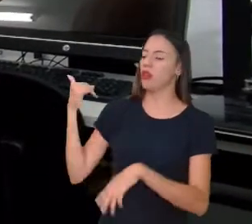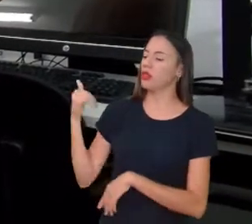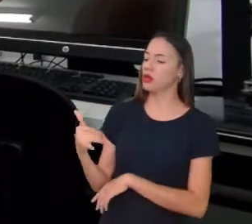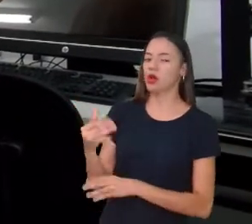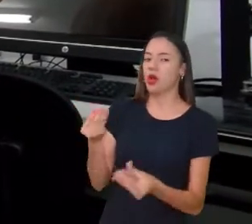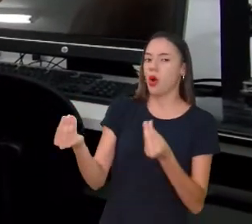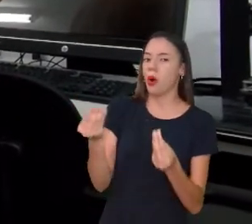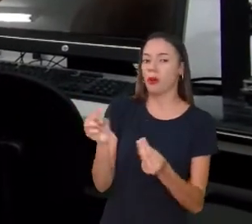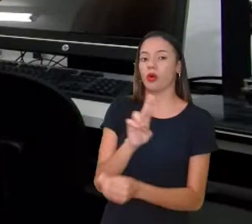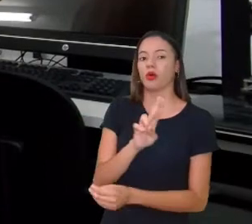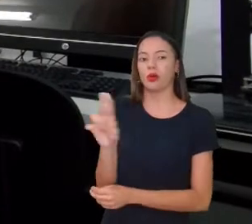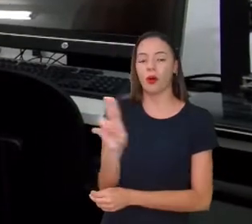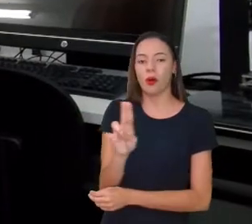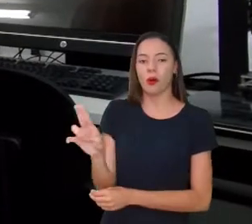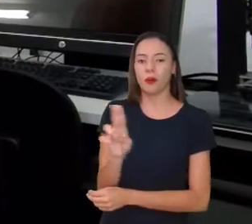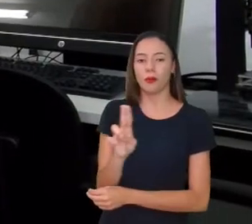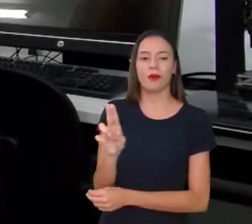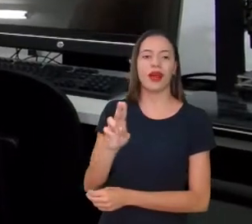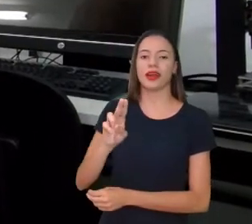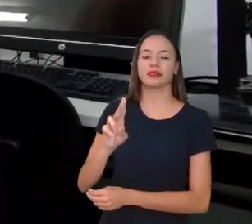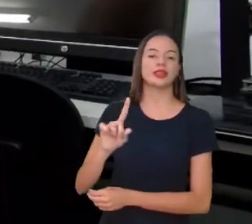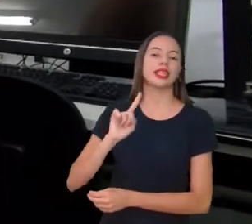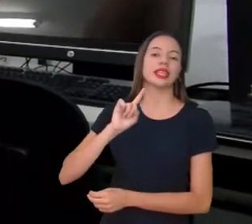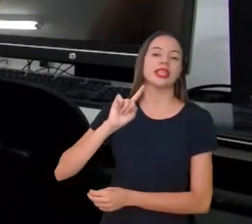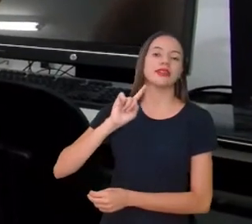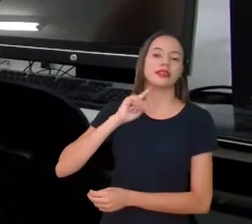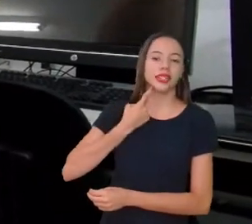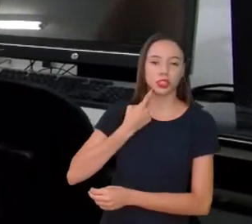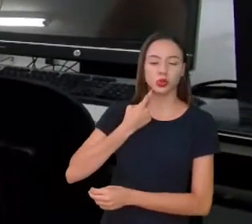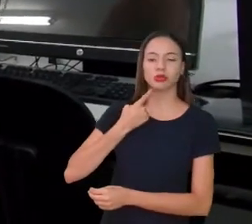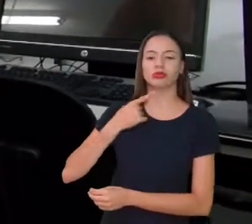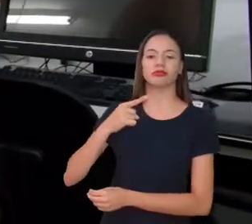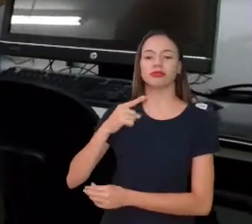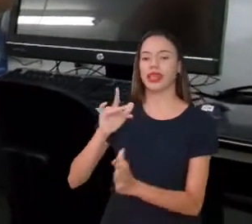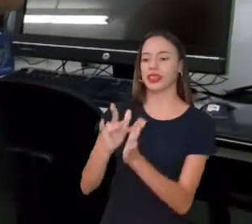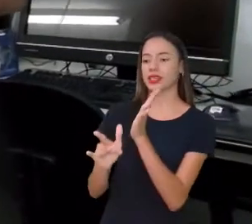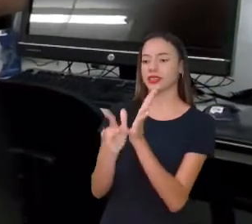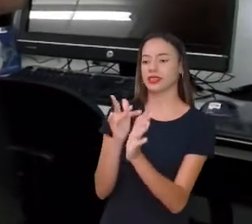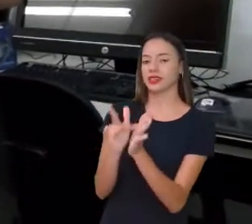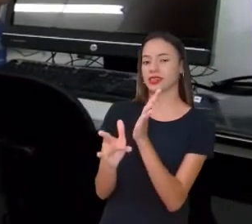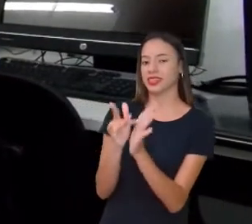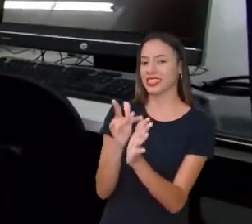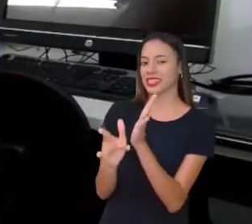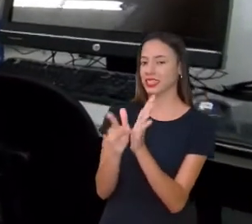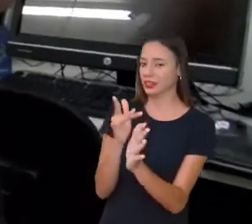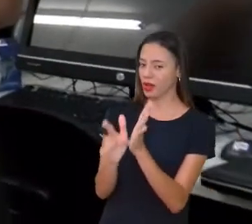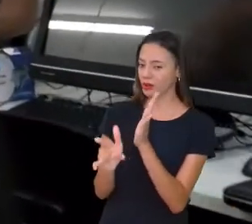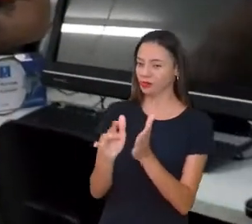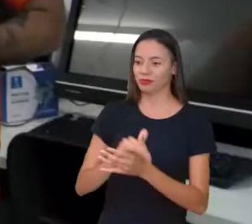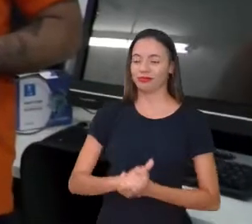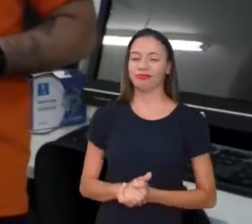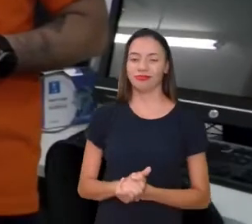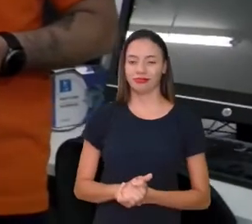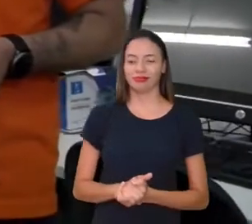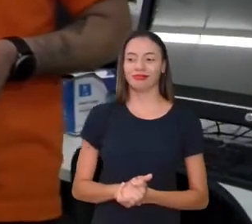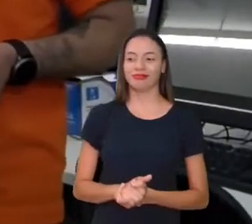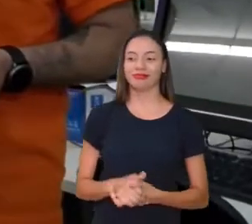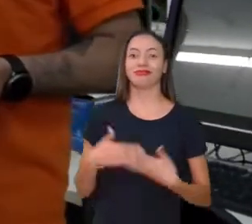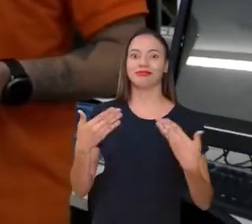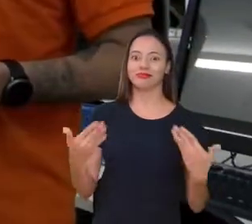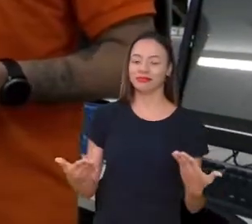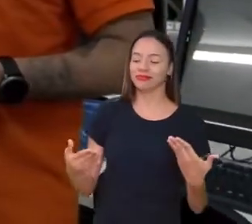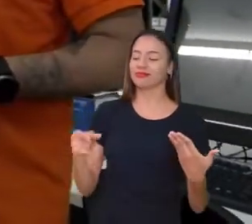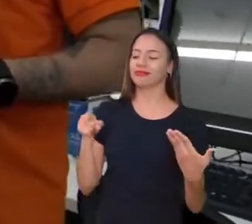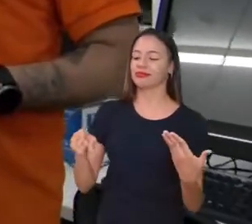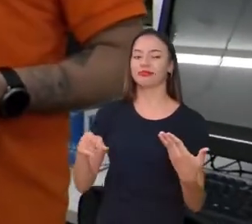A gente chama até do lixo digital, né? Exatamente, Aquele né? lixo é digital. Então, ó, a gente vai entender melhor por aí.